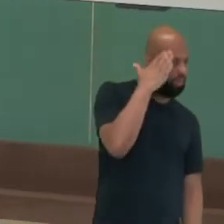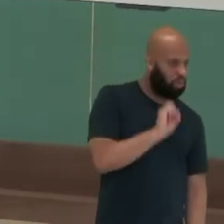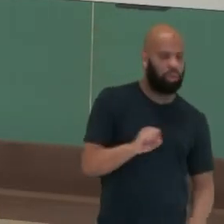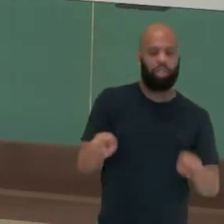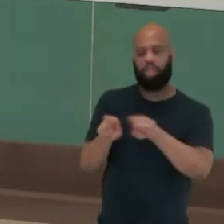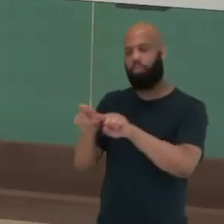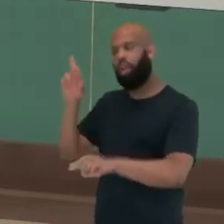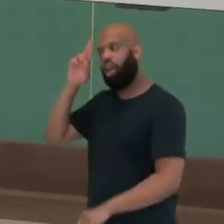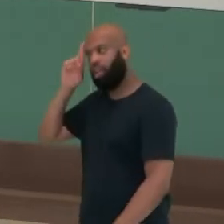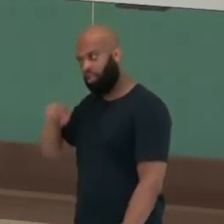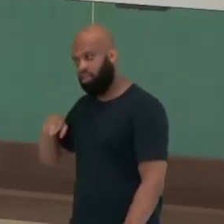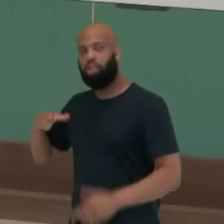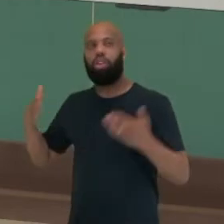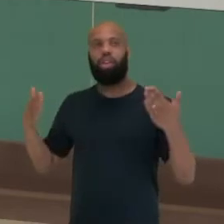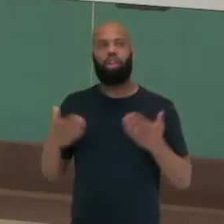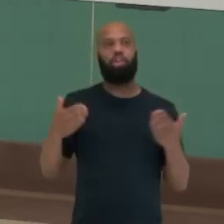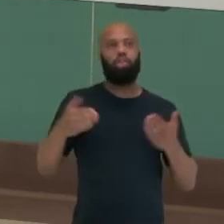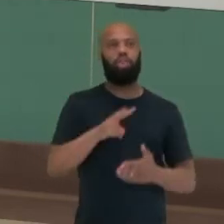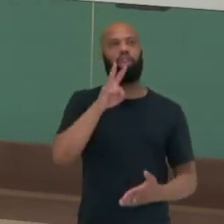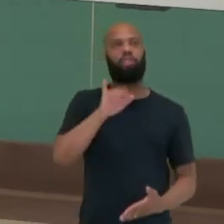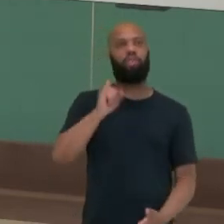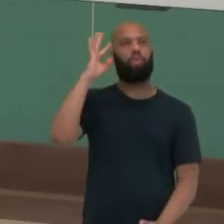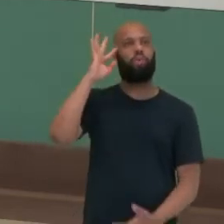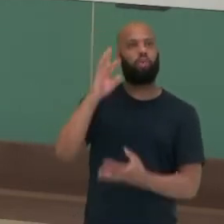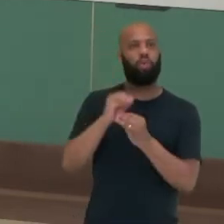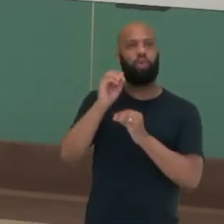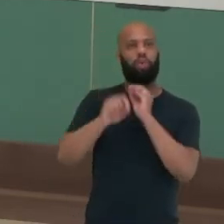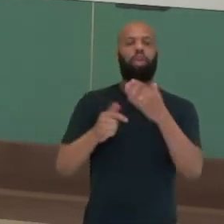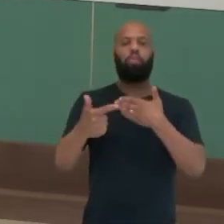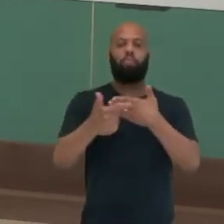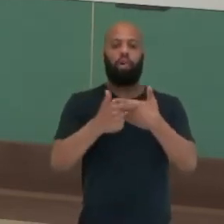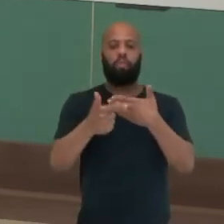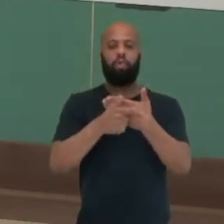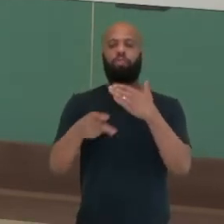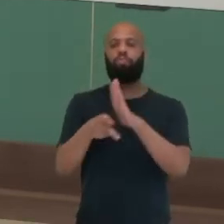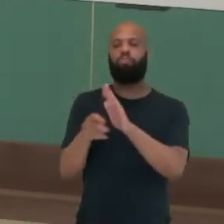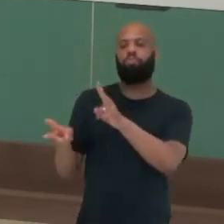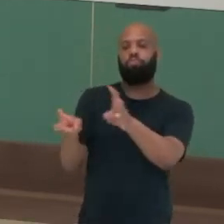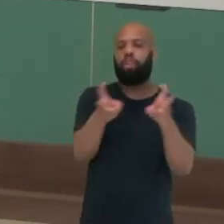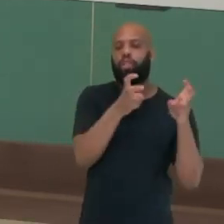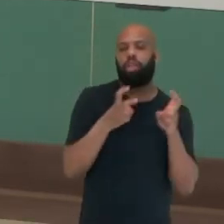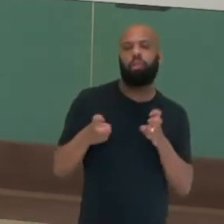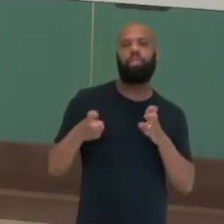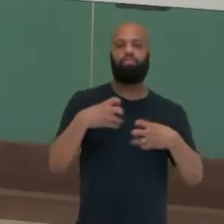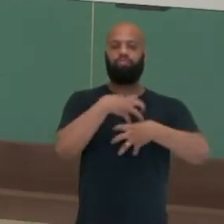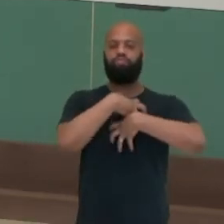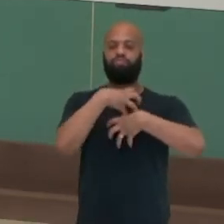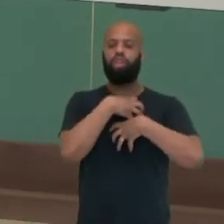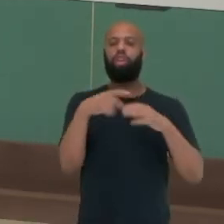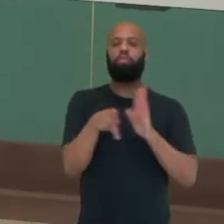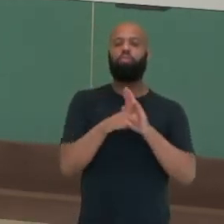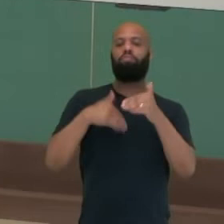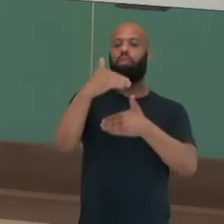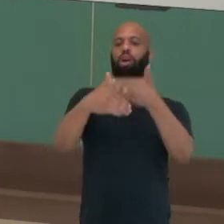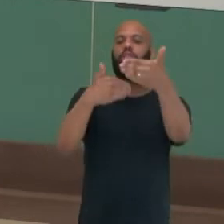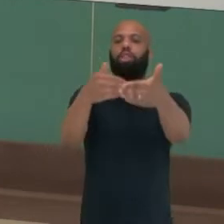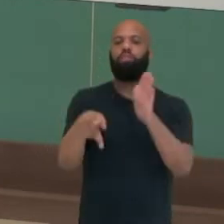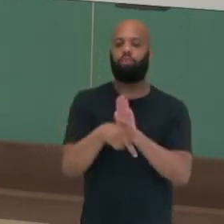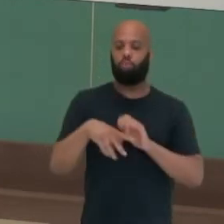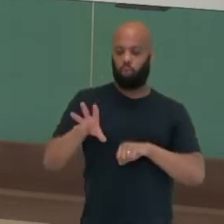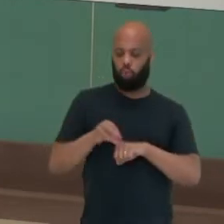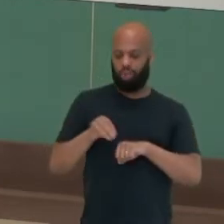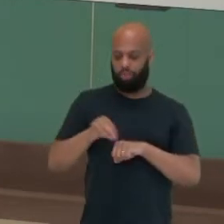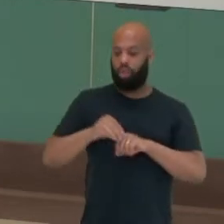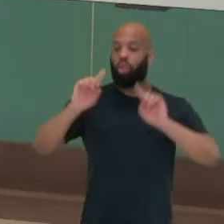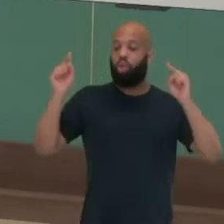seguindo aqui, então, agora para entender o papel das percepções sensíveis no processo do conhecimento